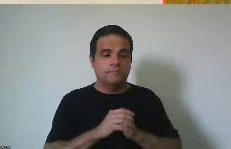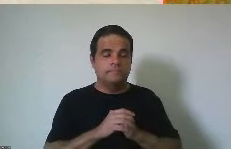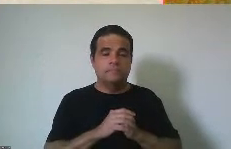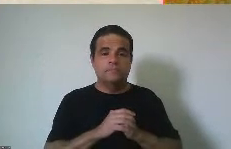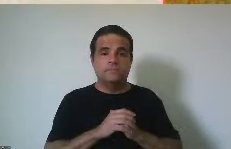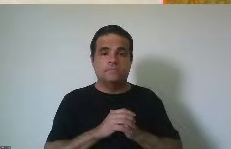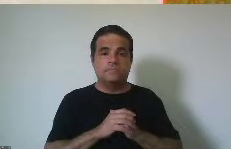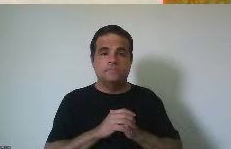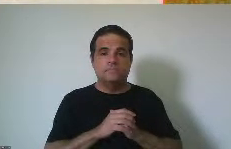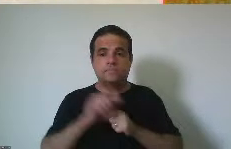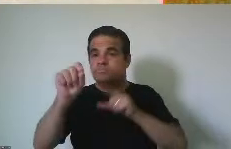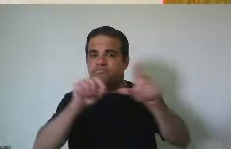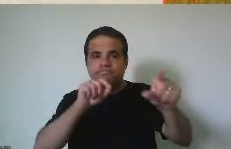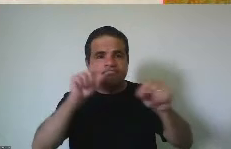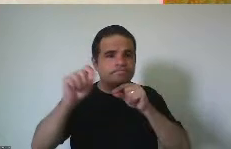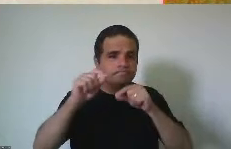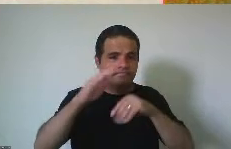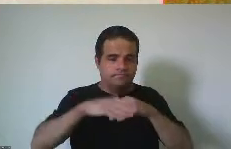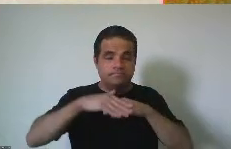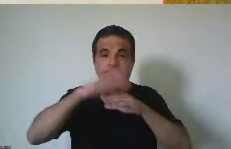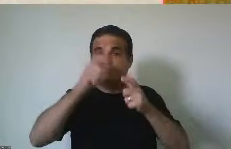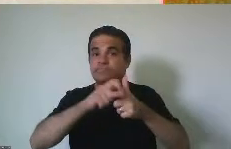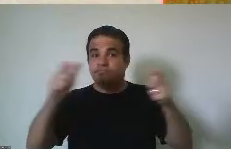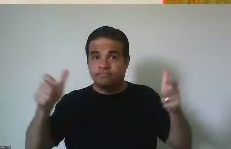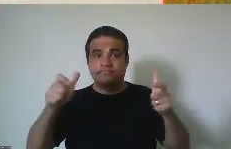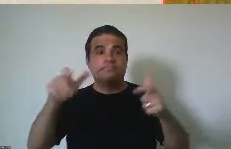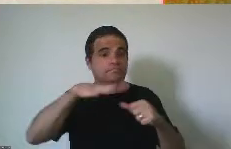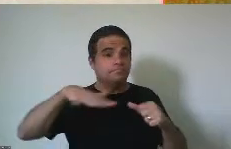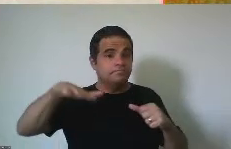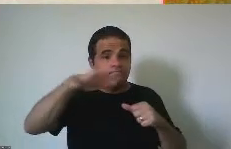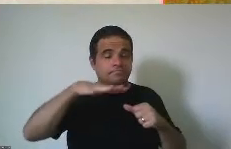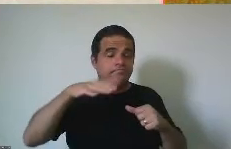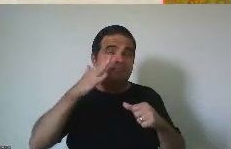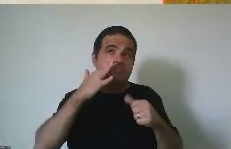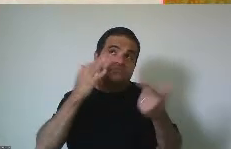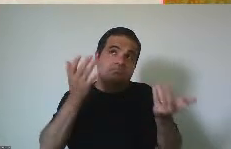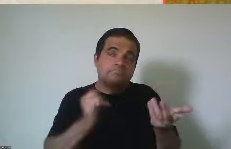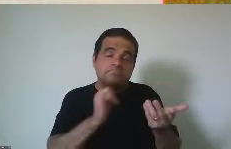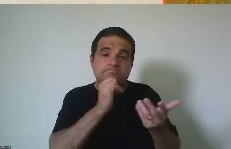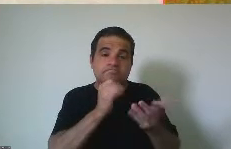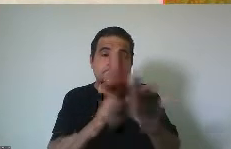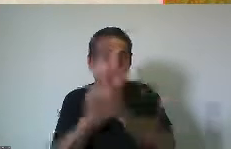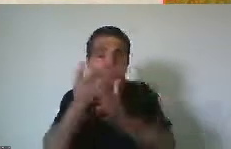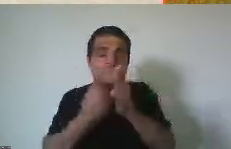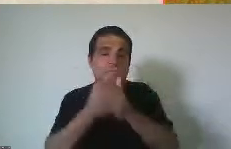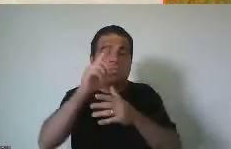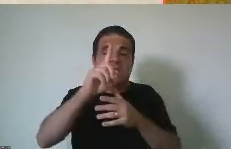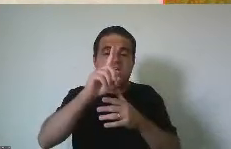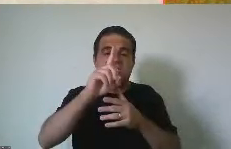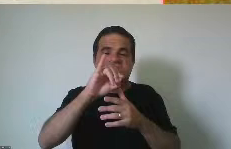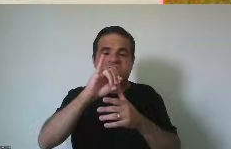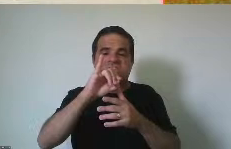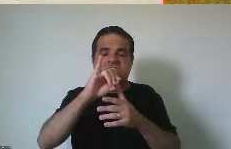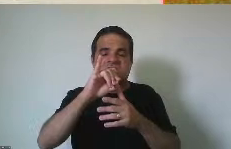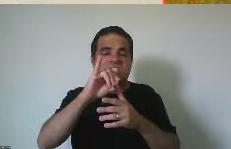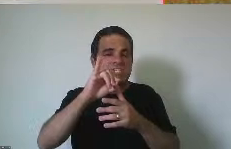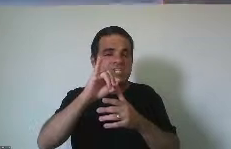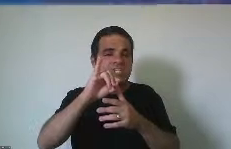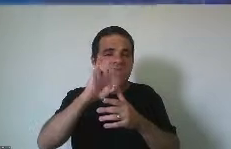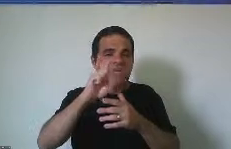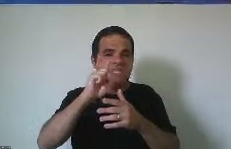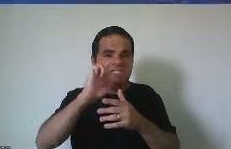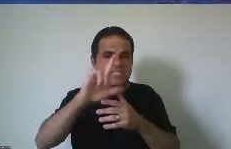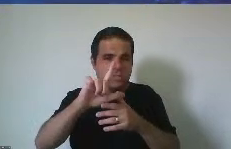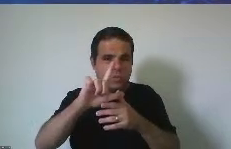alternativas que tem maior impacto ambiental como por exemplo geração a diesel ou evitar